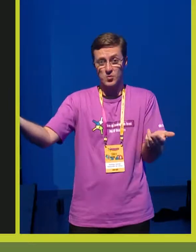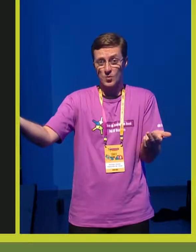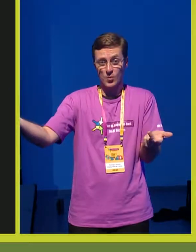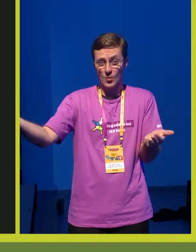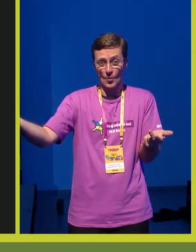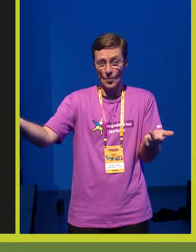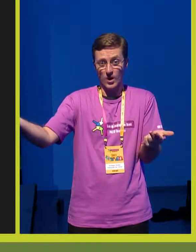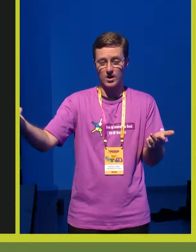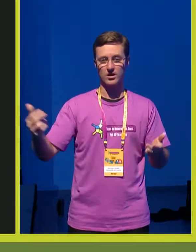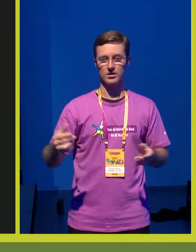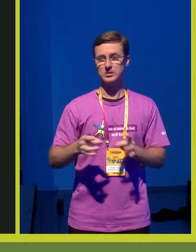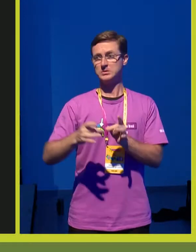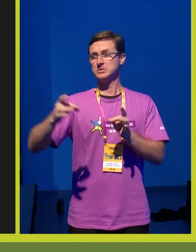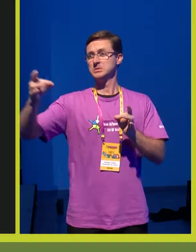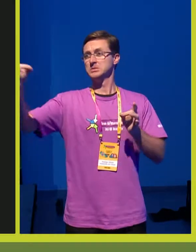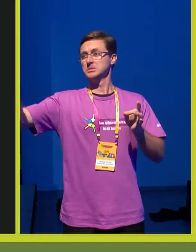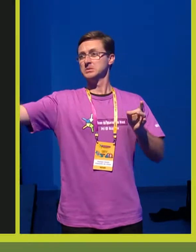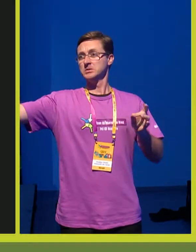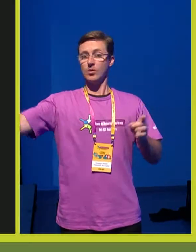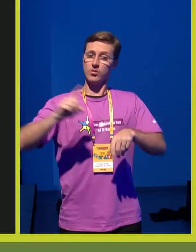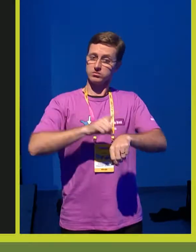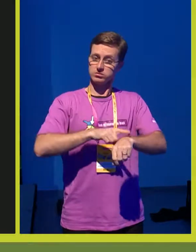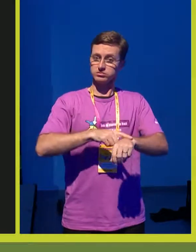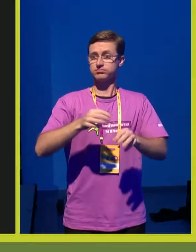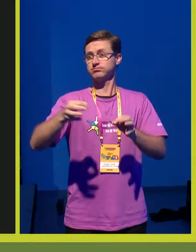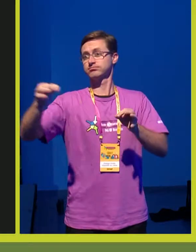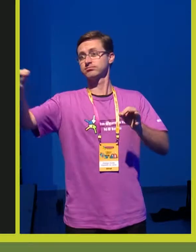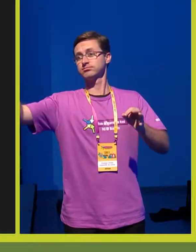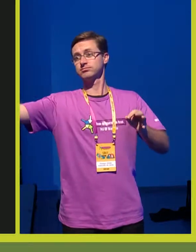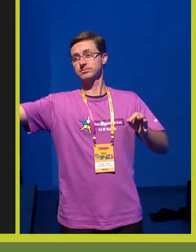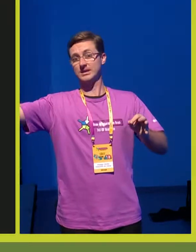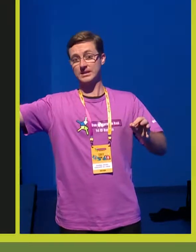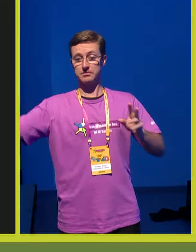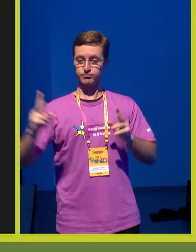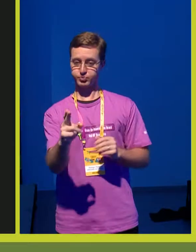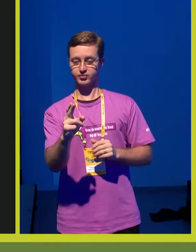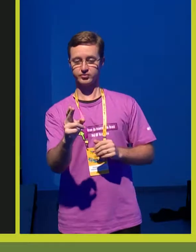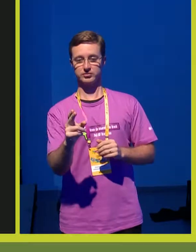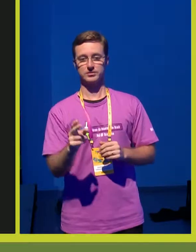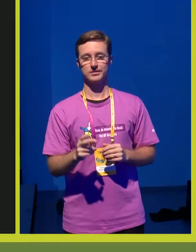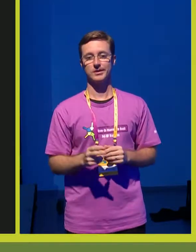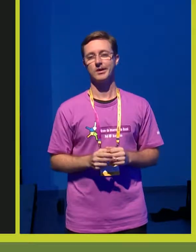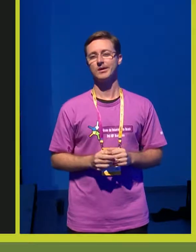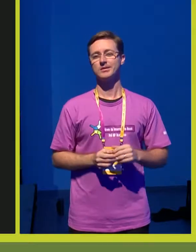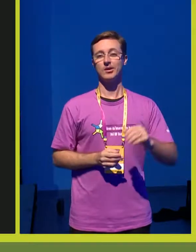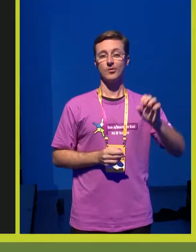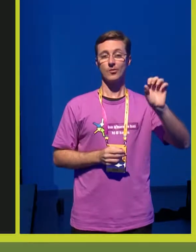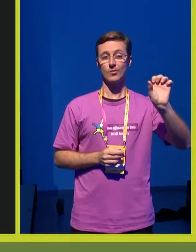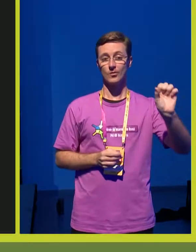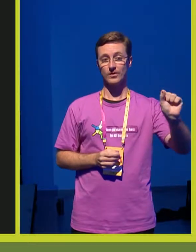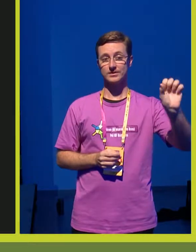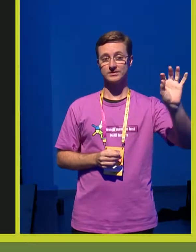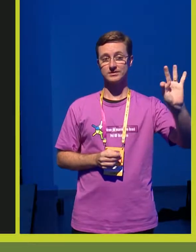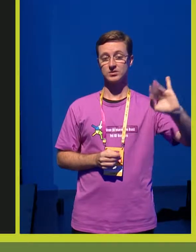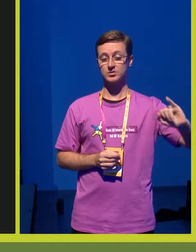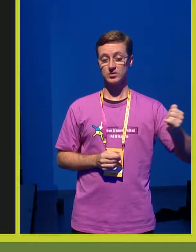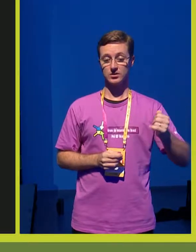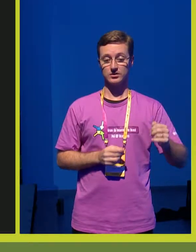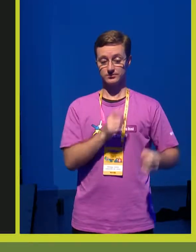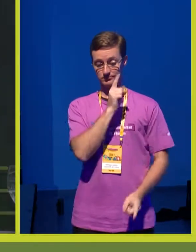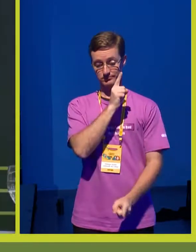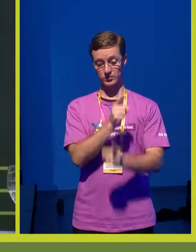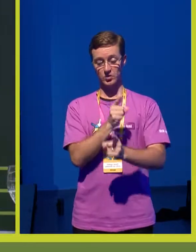até certa distância ou até certo período de tempo até a sincronização acabar o que é que o STJ fez nessa situação e aí